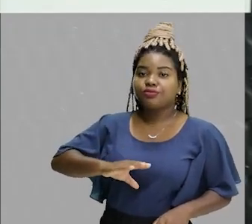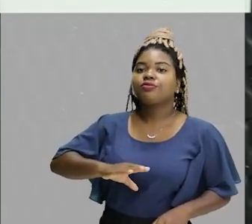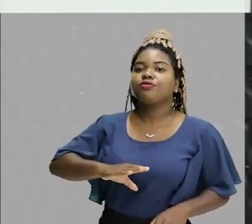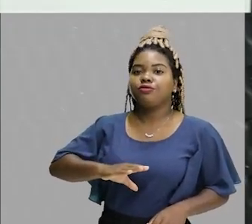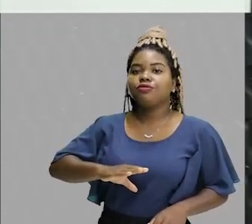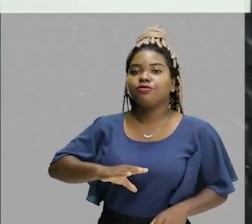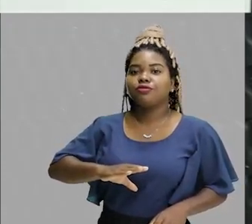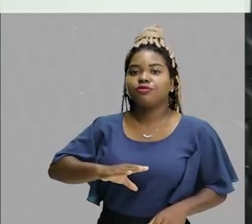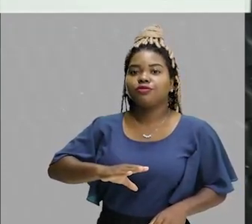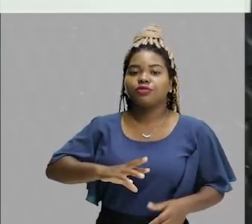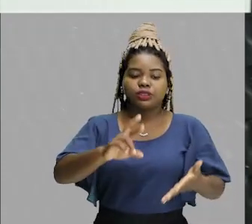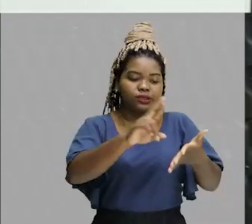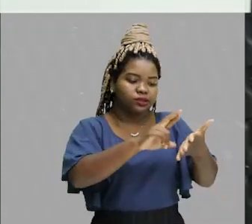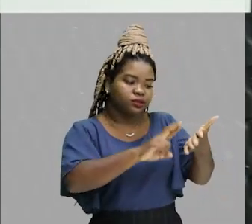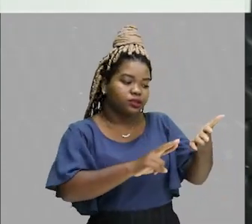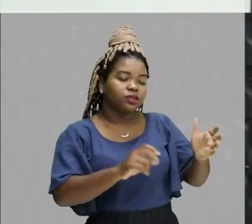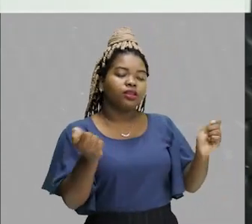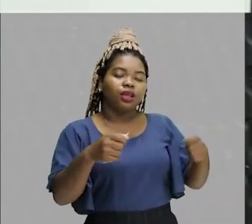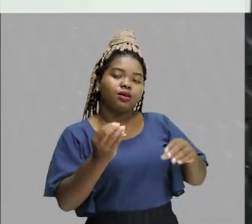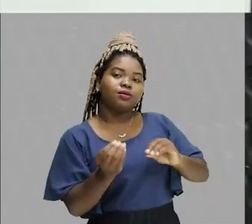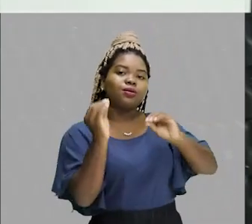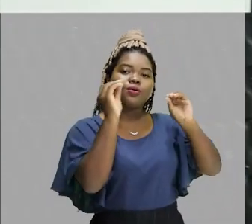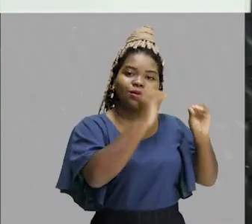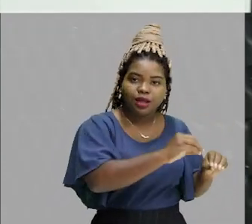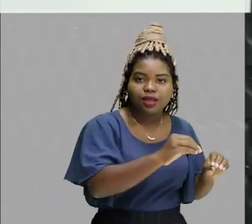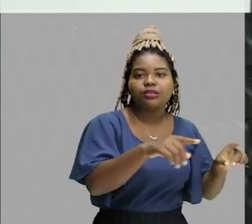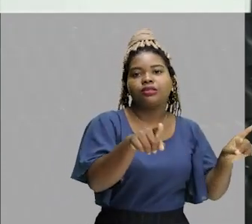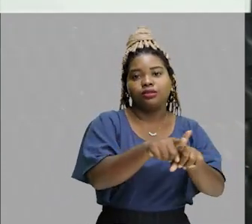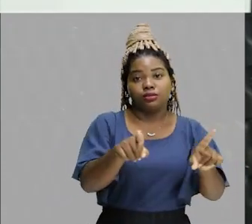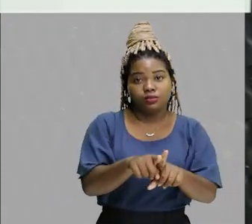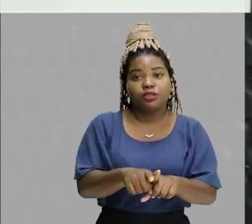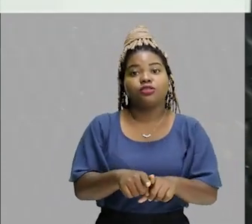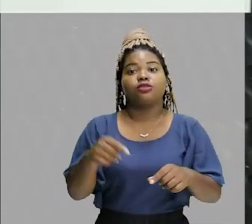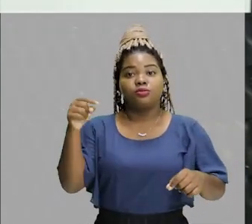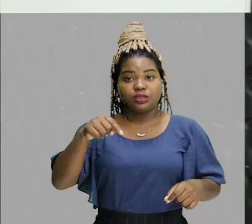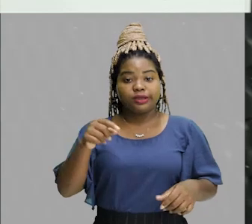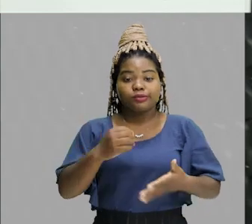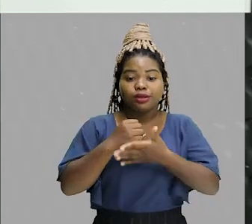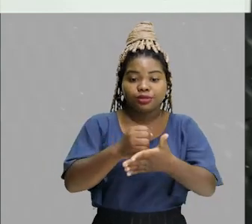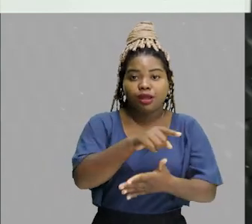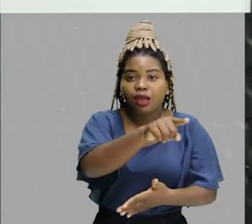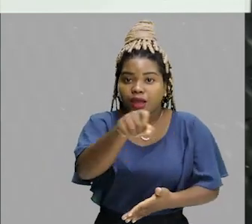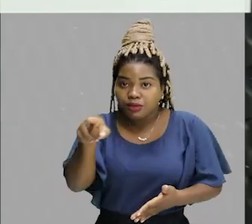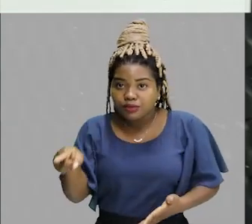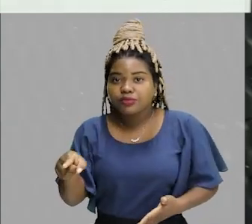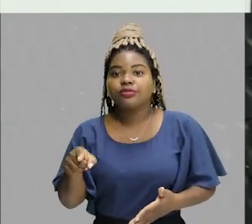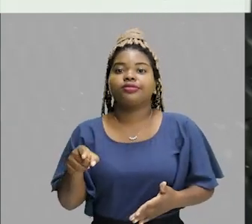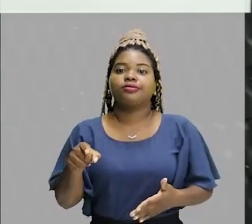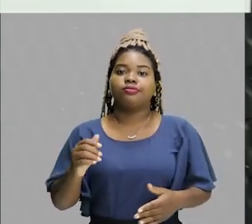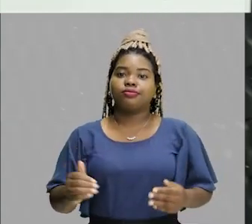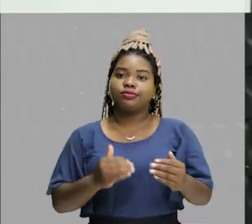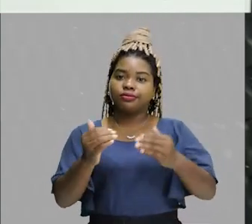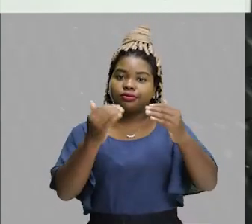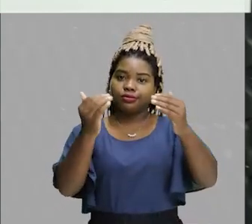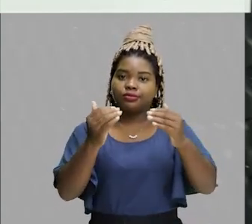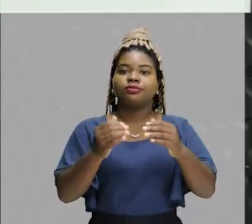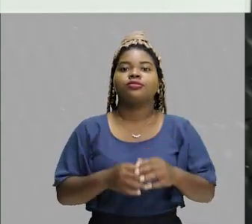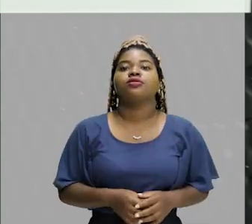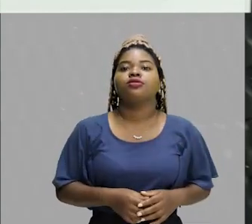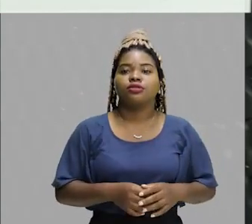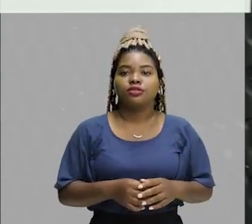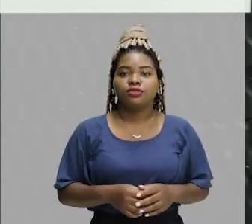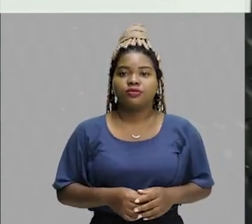elemento chamado redação, onde nós estamos aqui tentando também ajudá-los a construir um pensamento, a construir argumentos muito